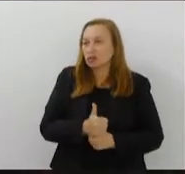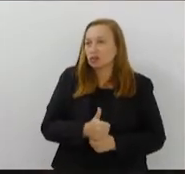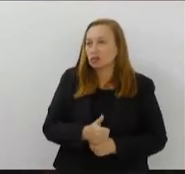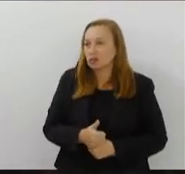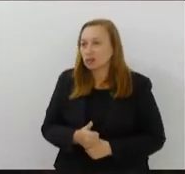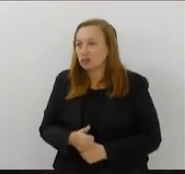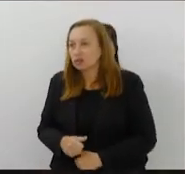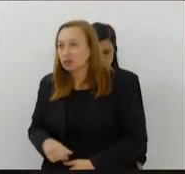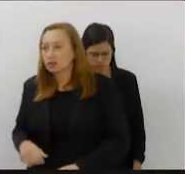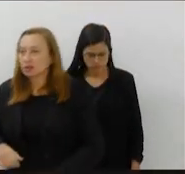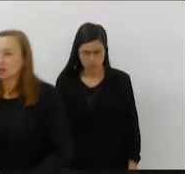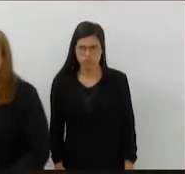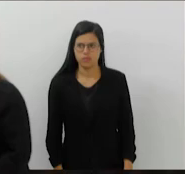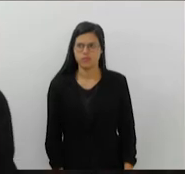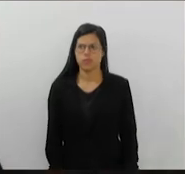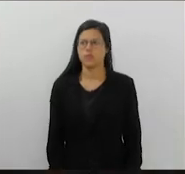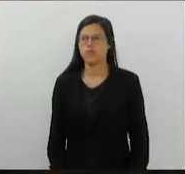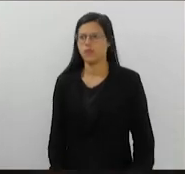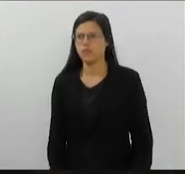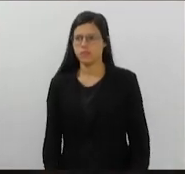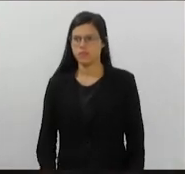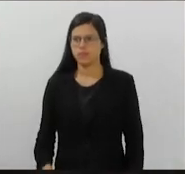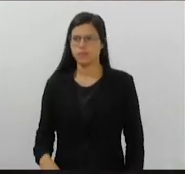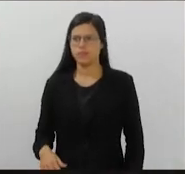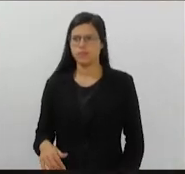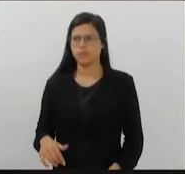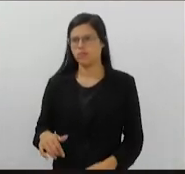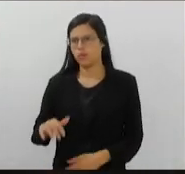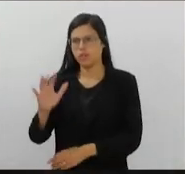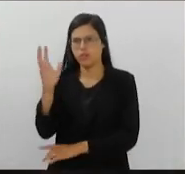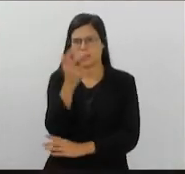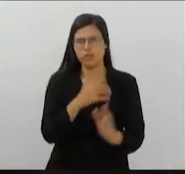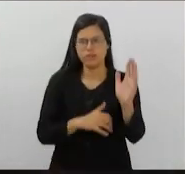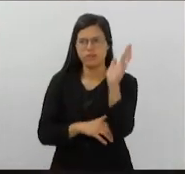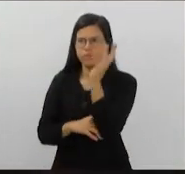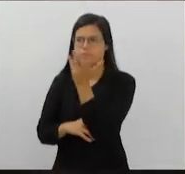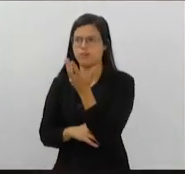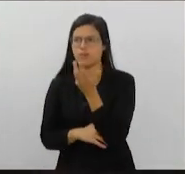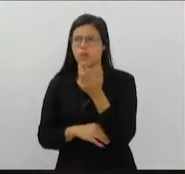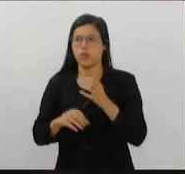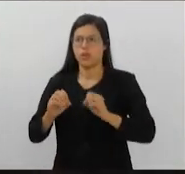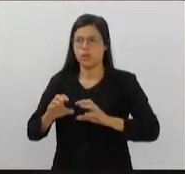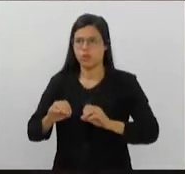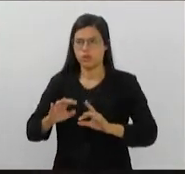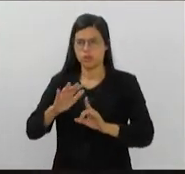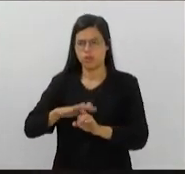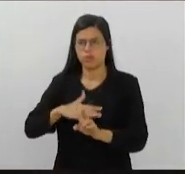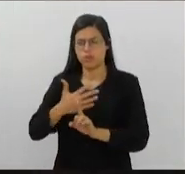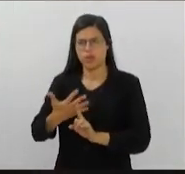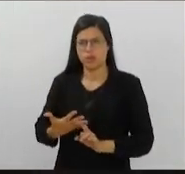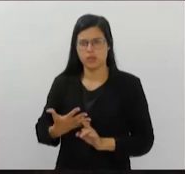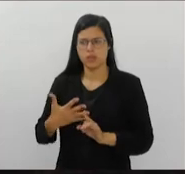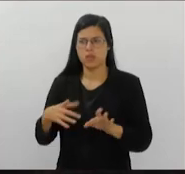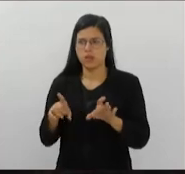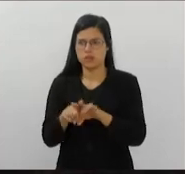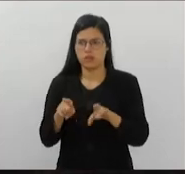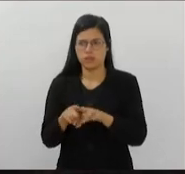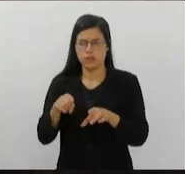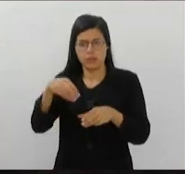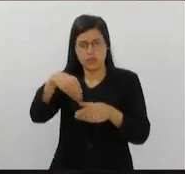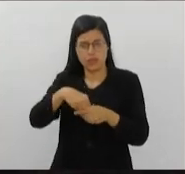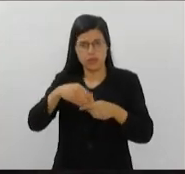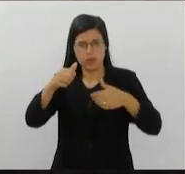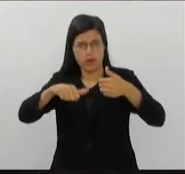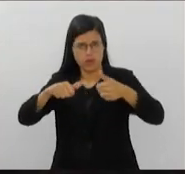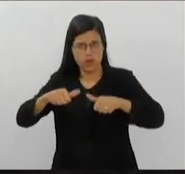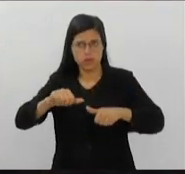né, das florestas, das unidades de conservação. Né, e a educação ambiental faz parte também dentro dessa avaliação